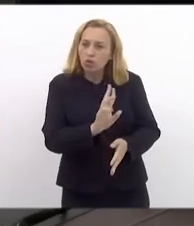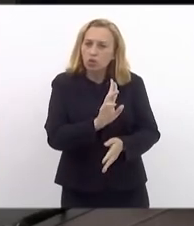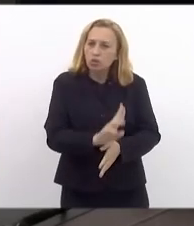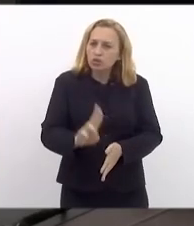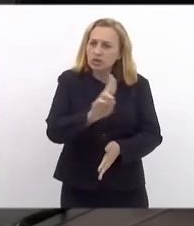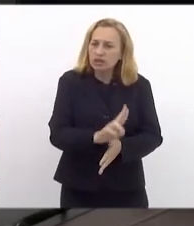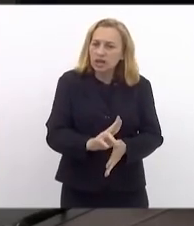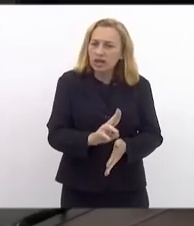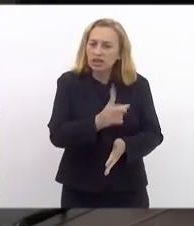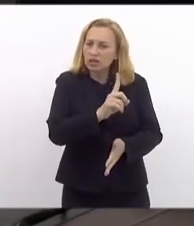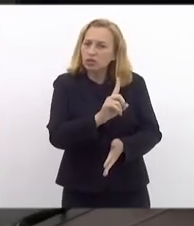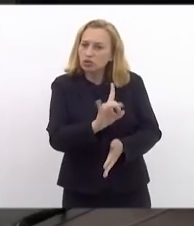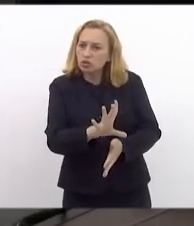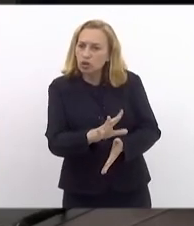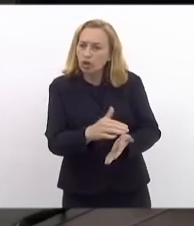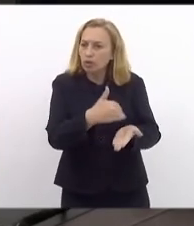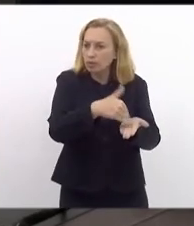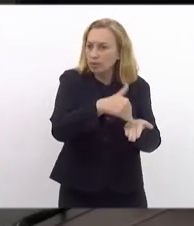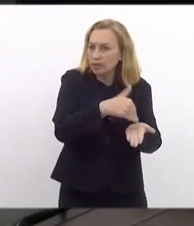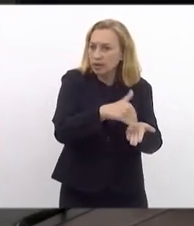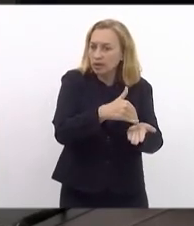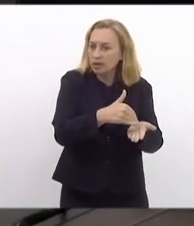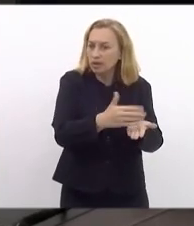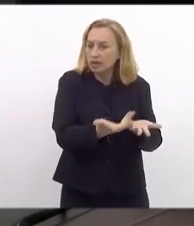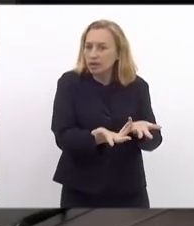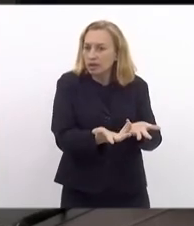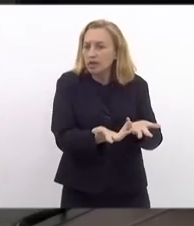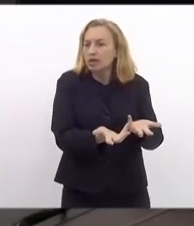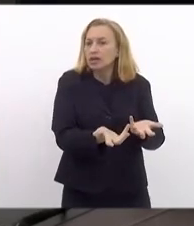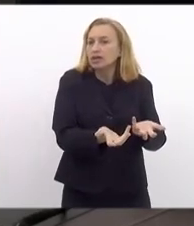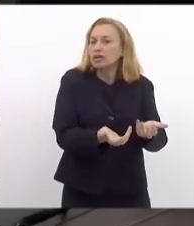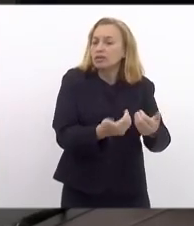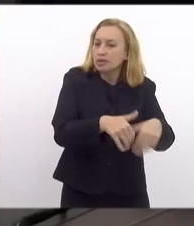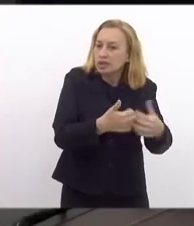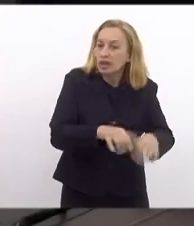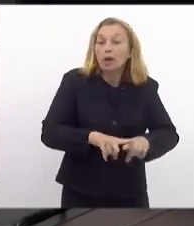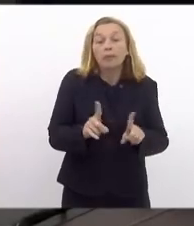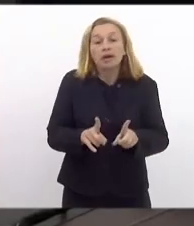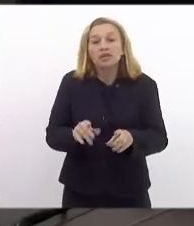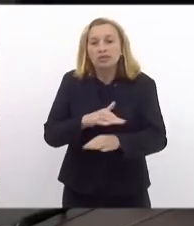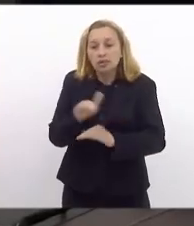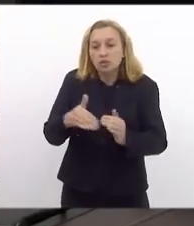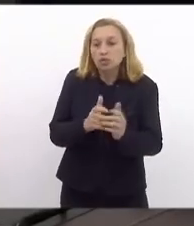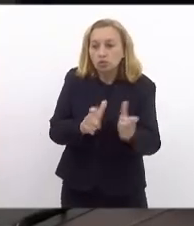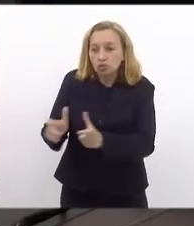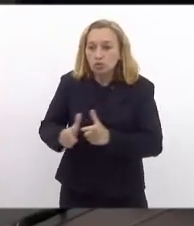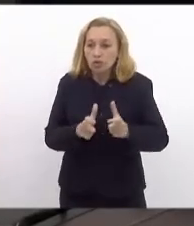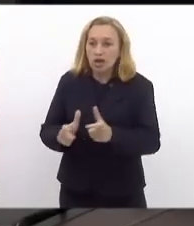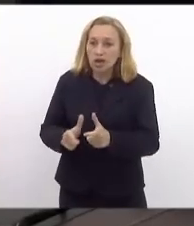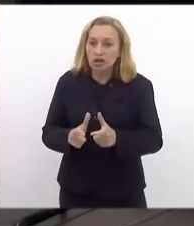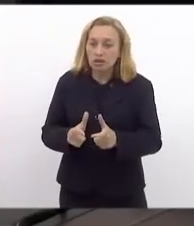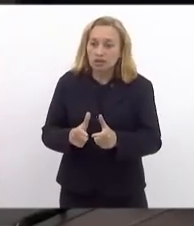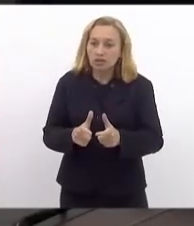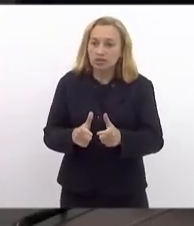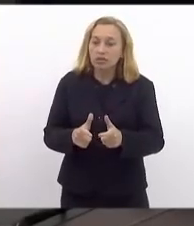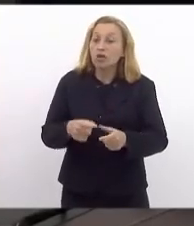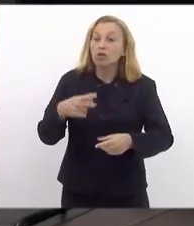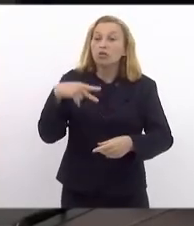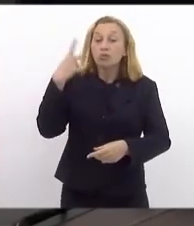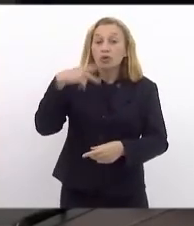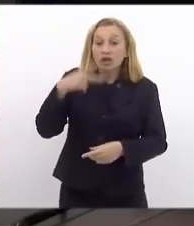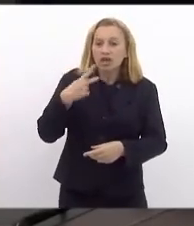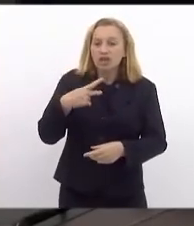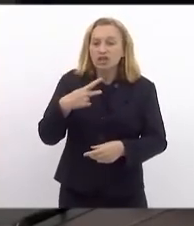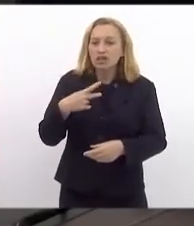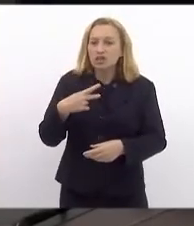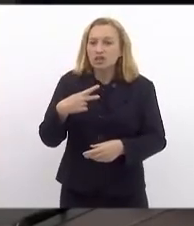para Petrópolis que sofre mas em momentos de calamidade a gente tem um instrumento jurídico como uma política de estado não com uma política de governo não tem uma